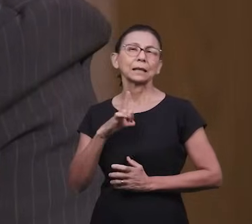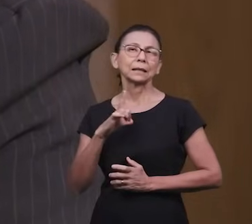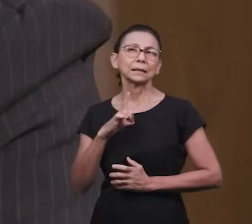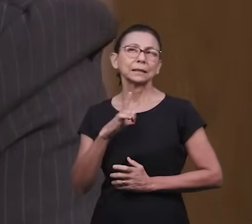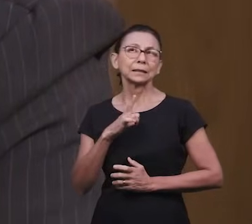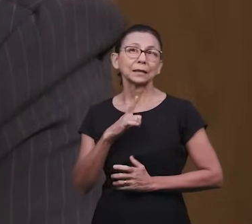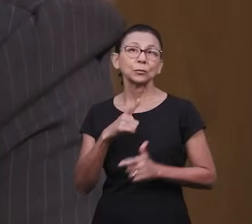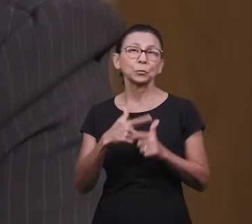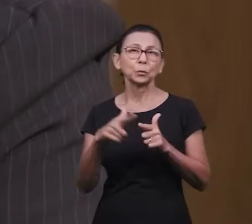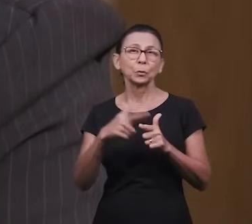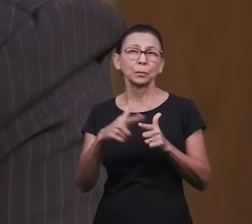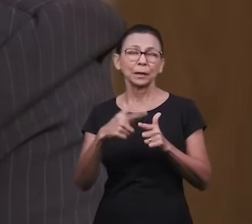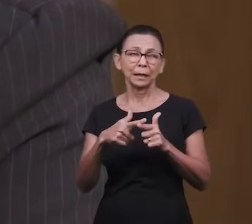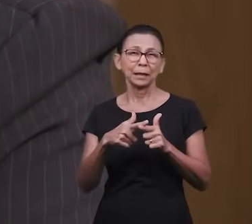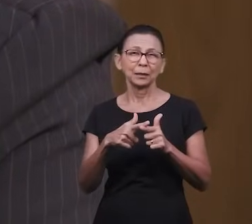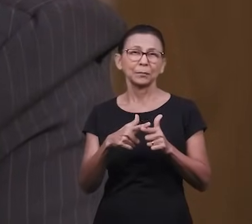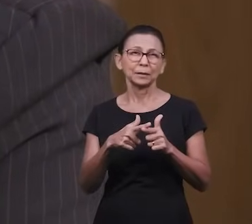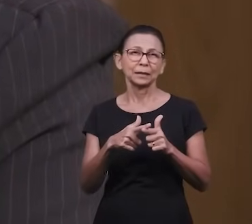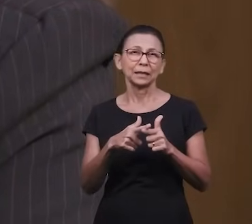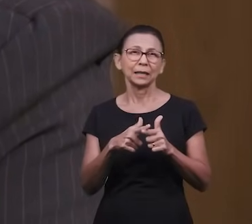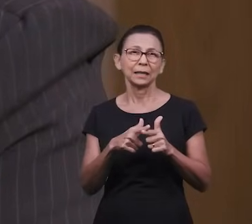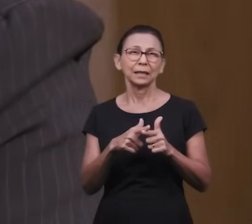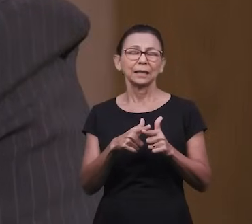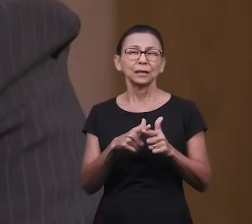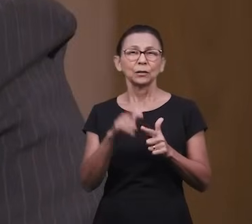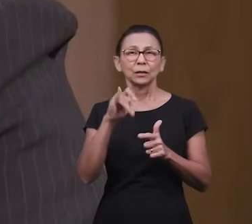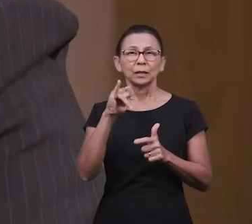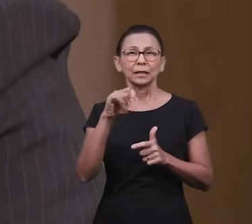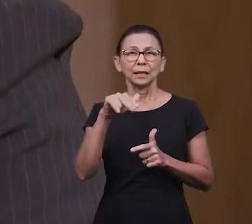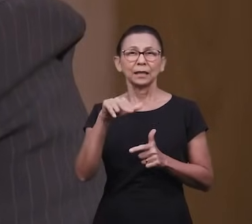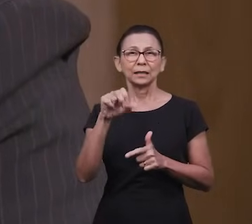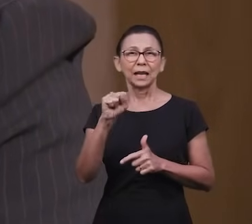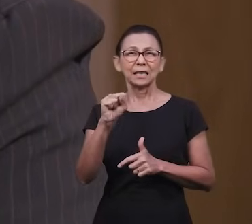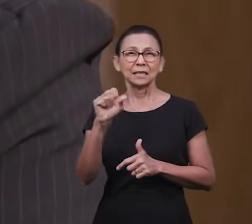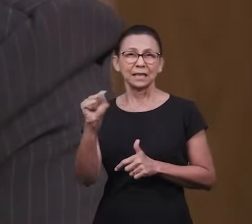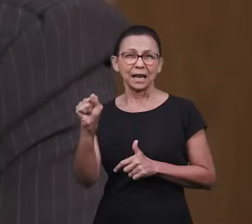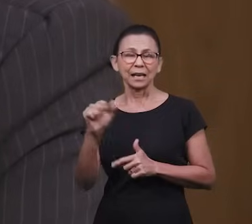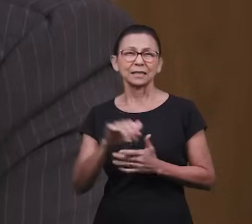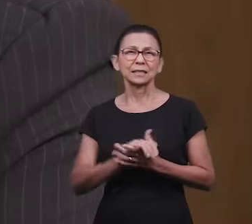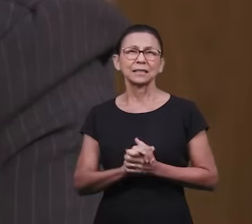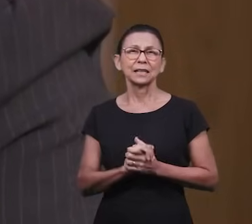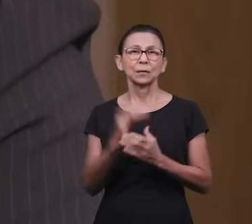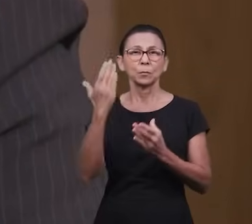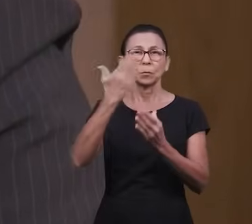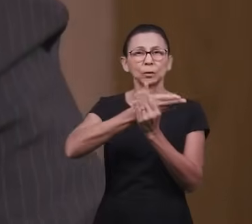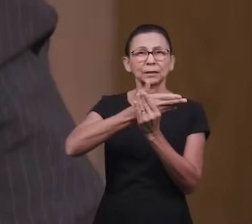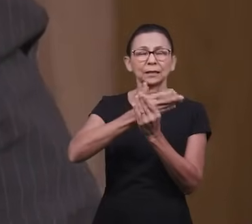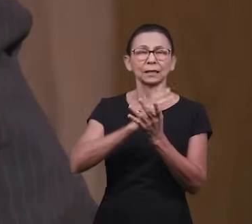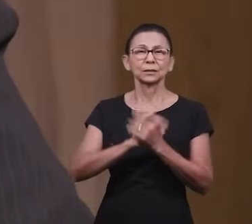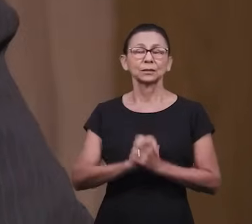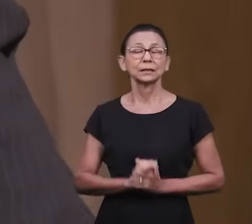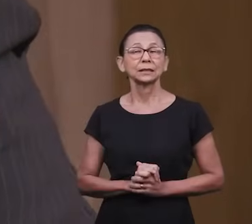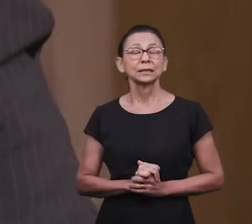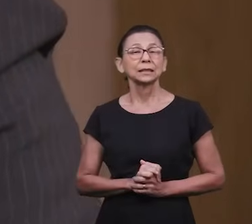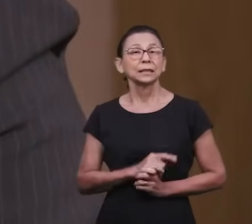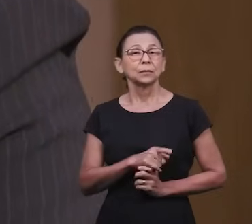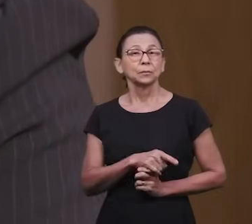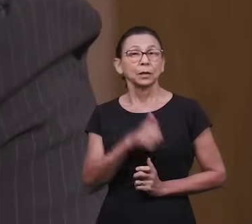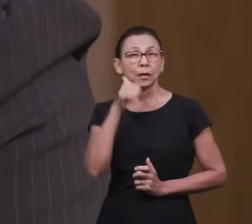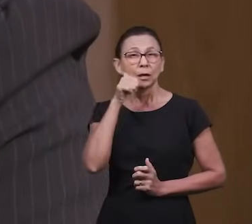ela tem uma questão judicial contra o INSS, porque ela tem um problema grave de